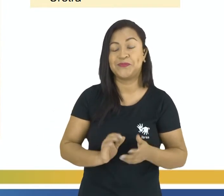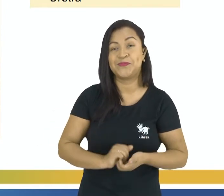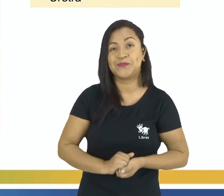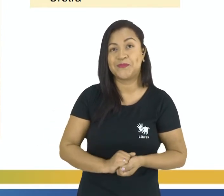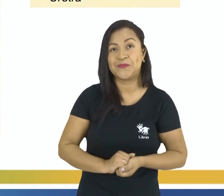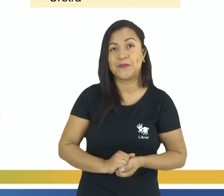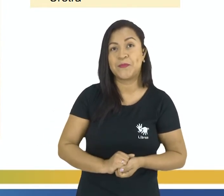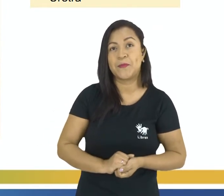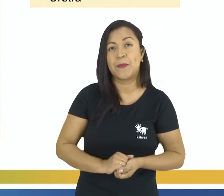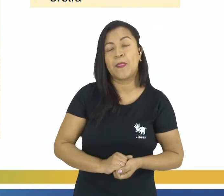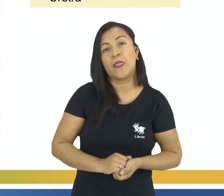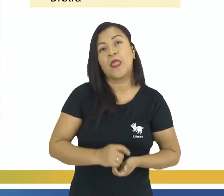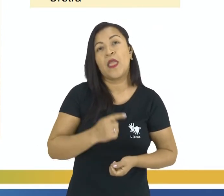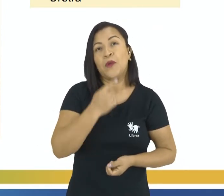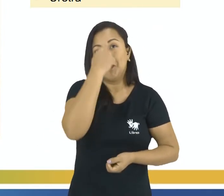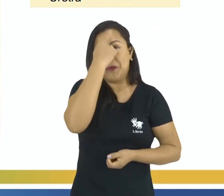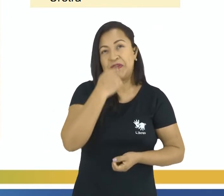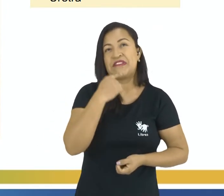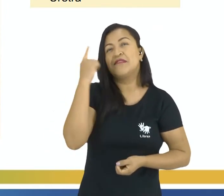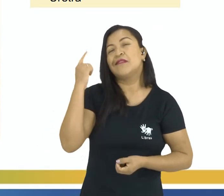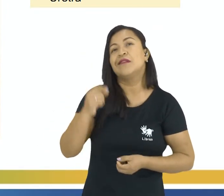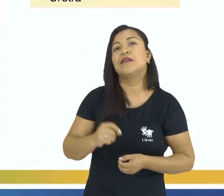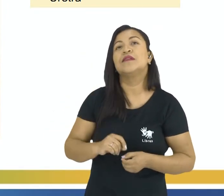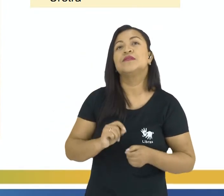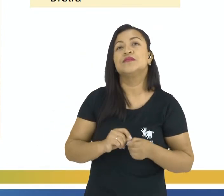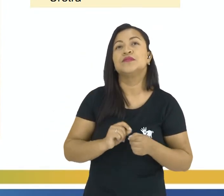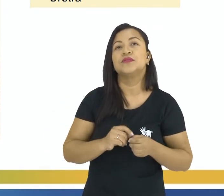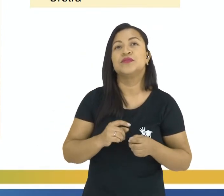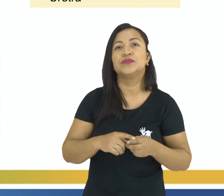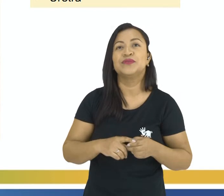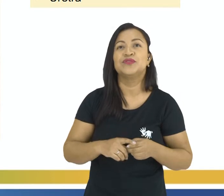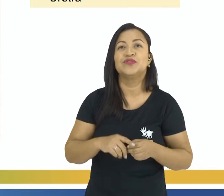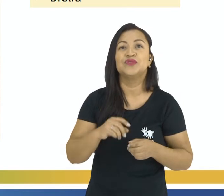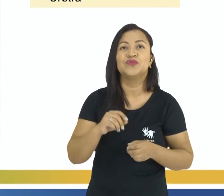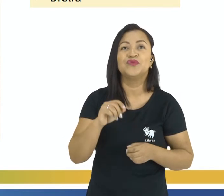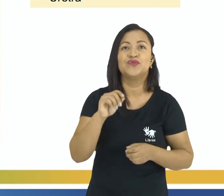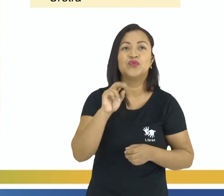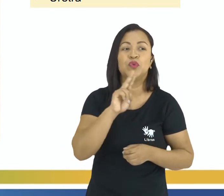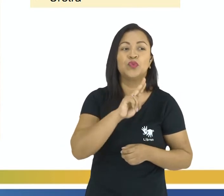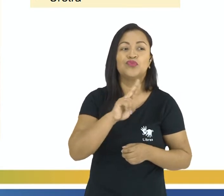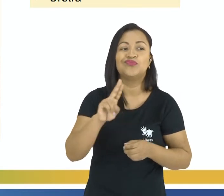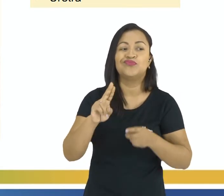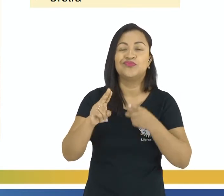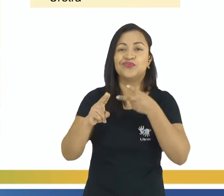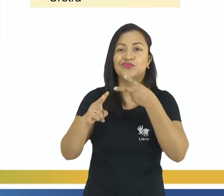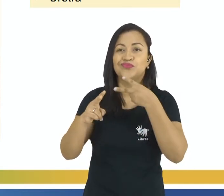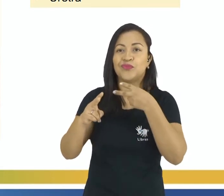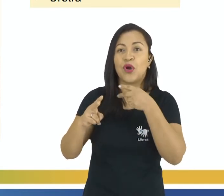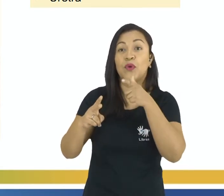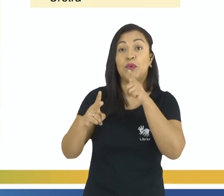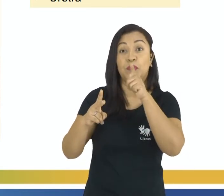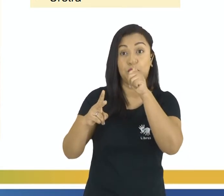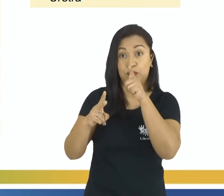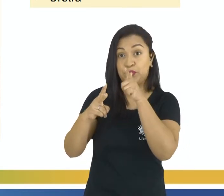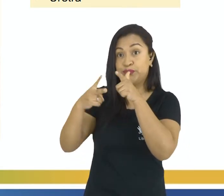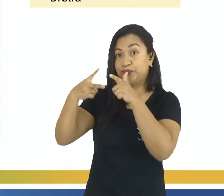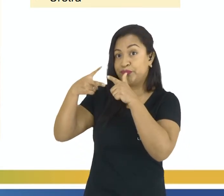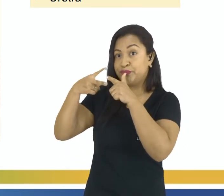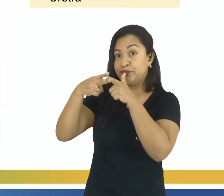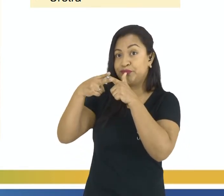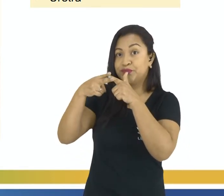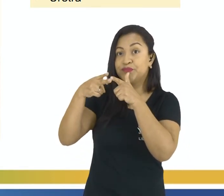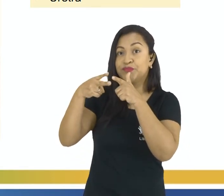imagem para falar um pouquinho de um procedimento que nós chamamos de vasectomia. Então, é comum quando o homem ele